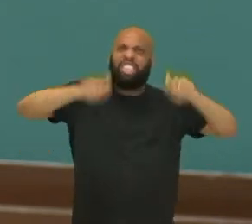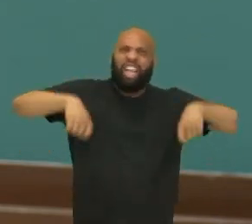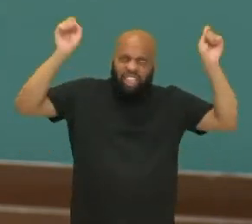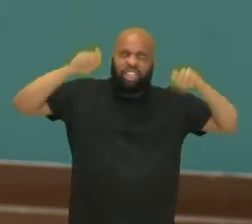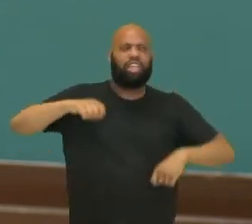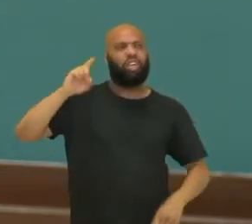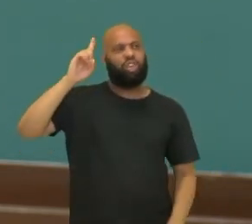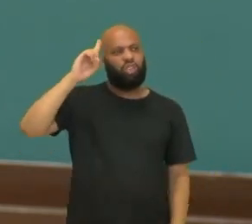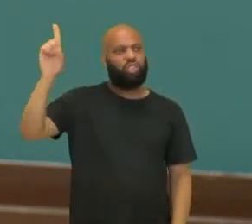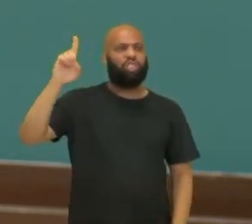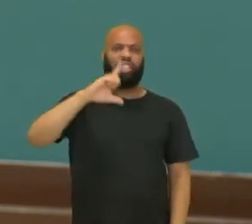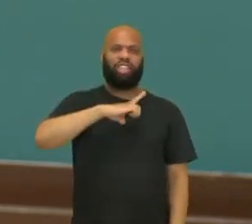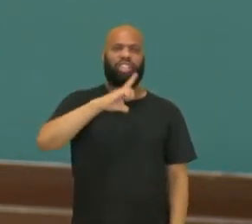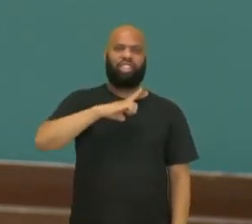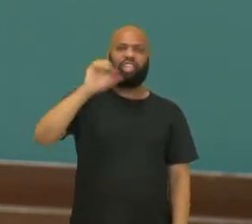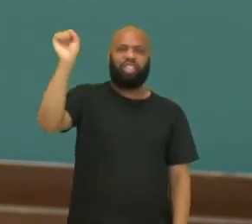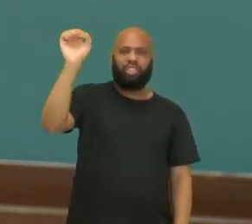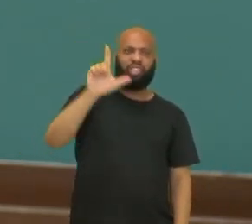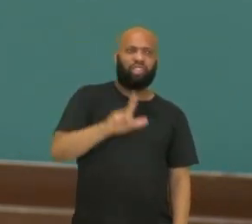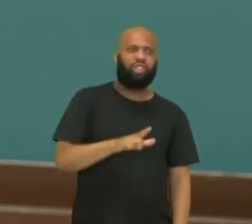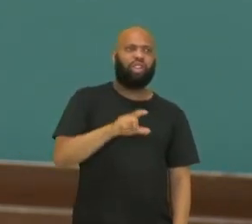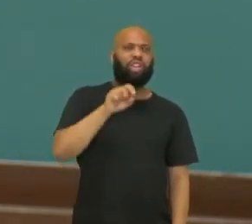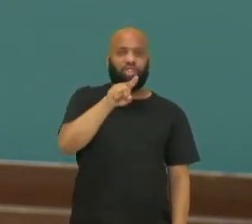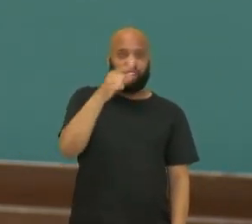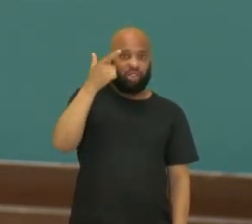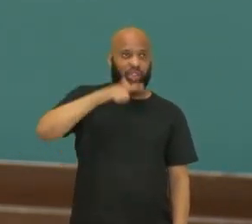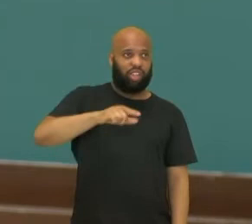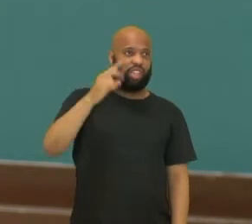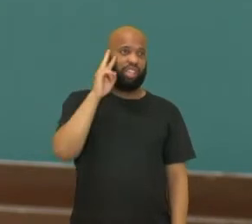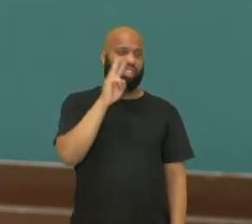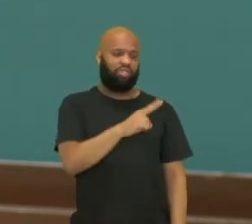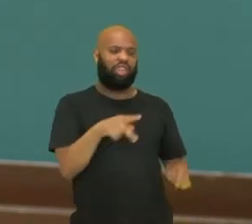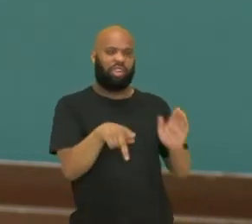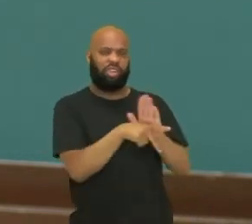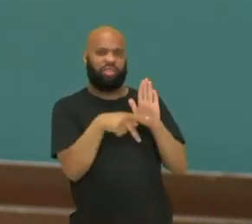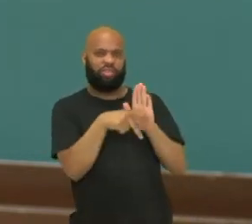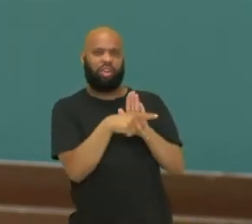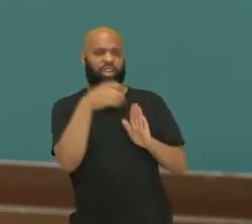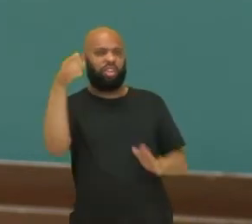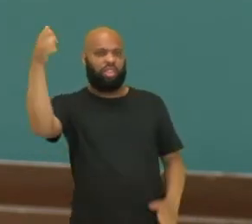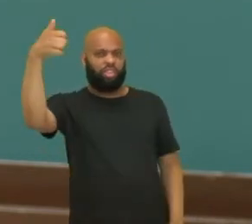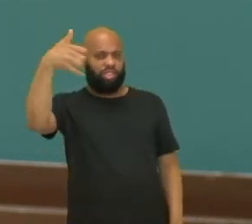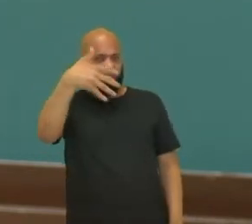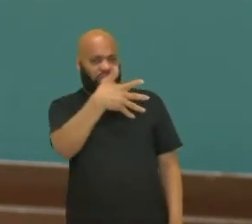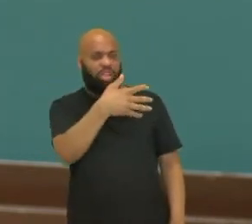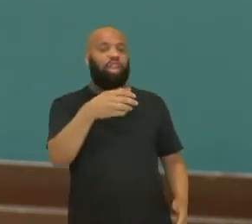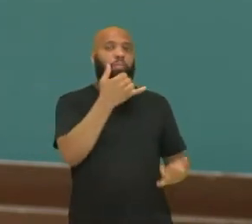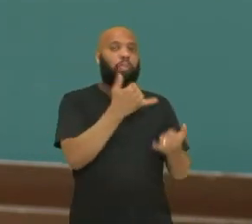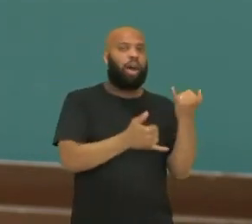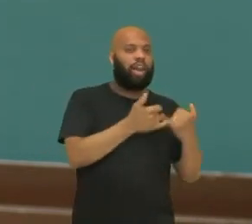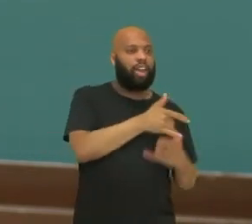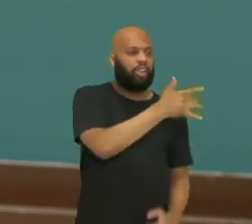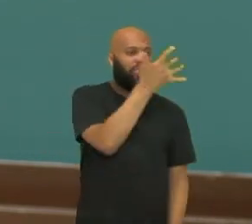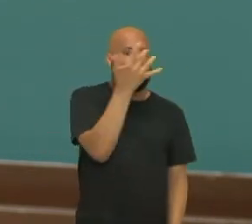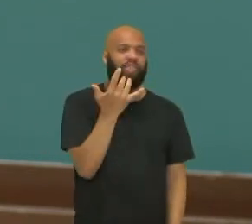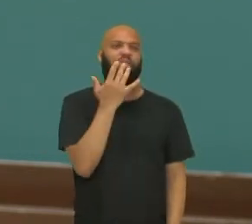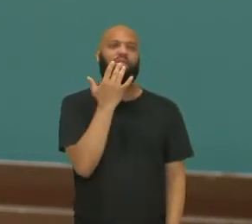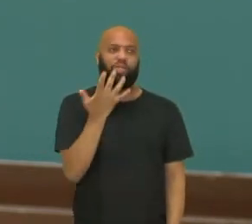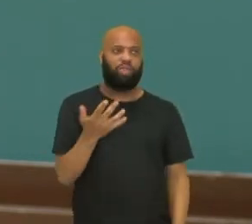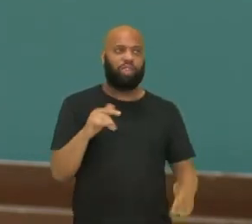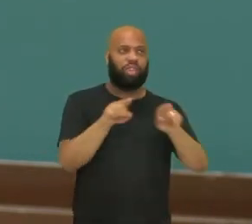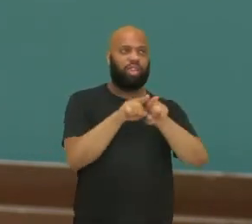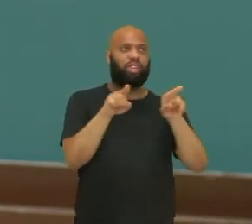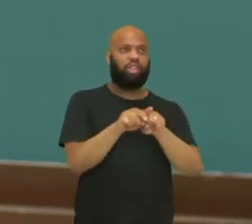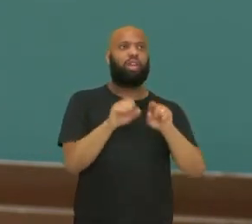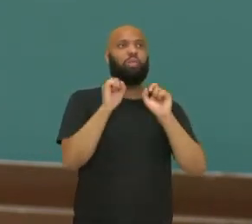se tiver um lugar para você ver o raio de luz passando, você vai ver colorido. Você forma um arco-íris.